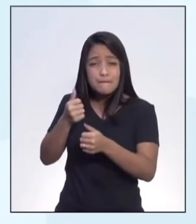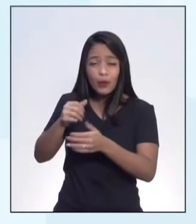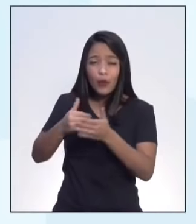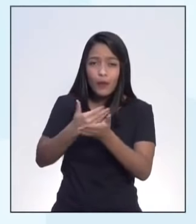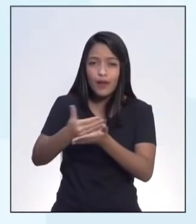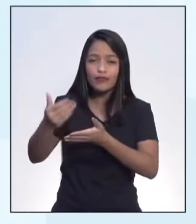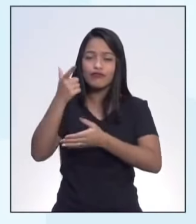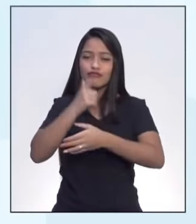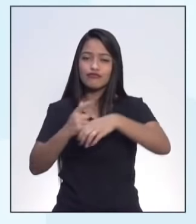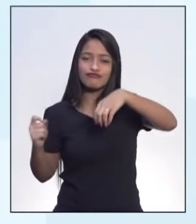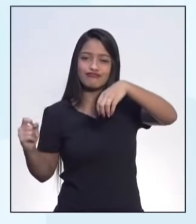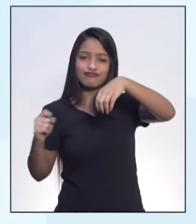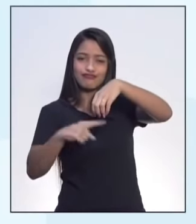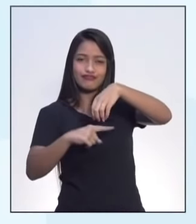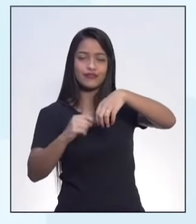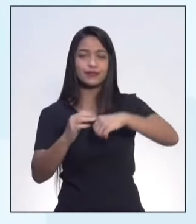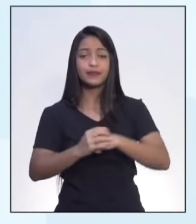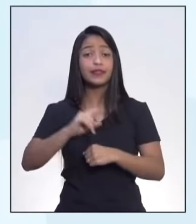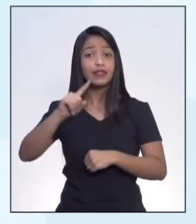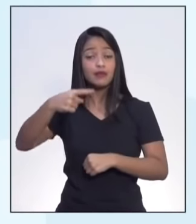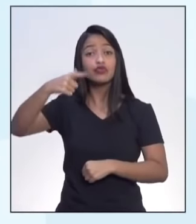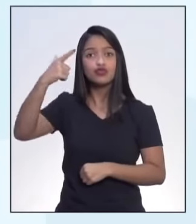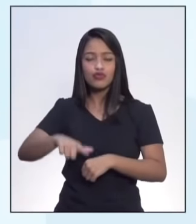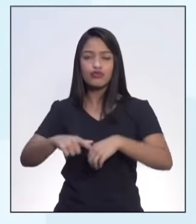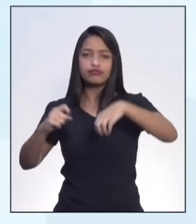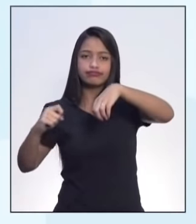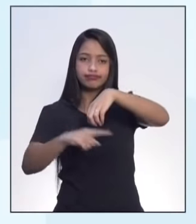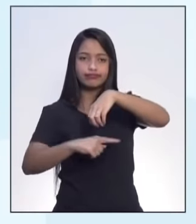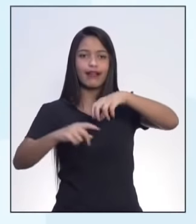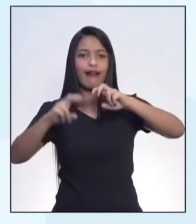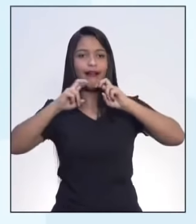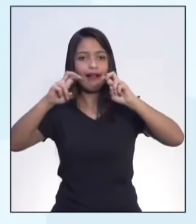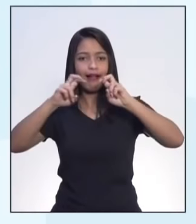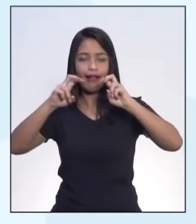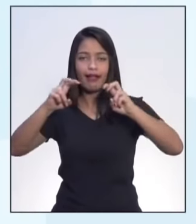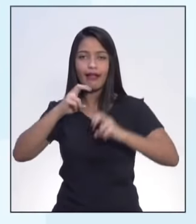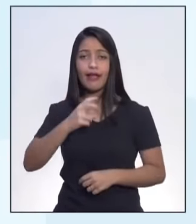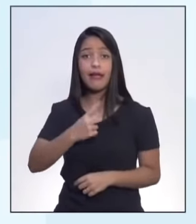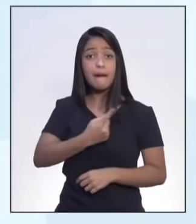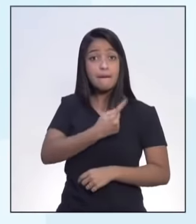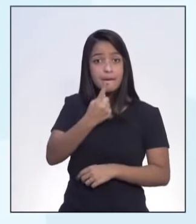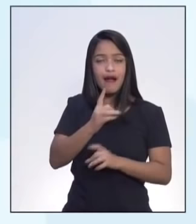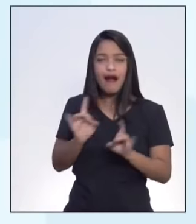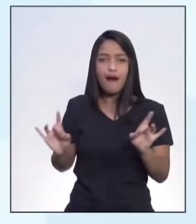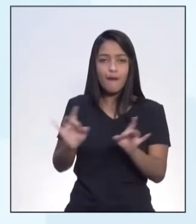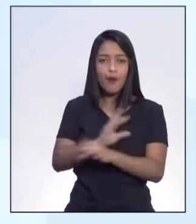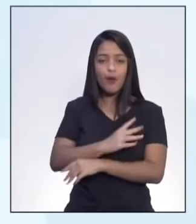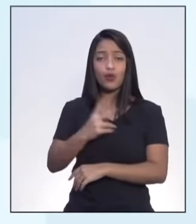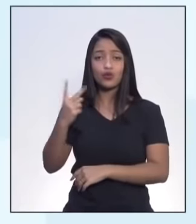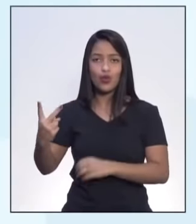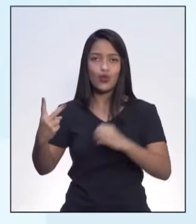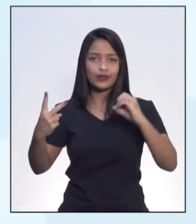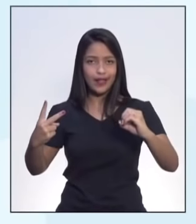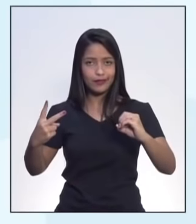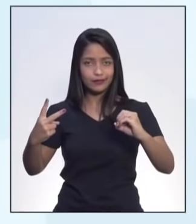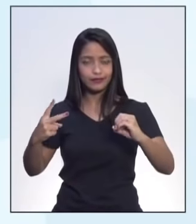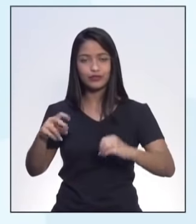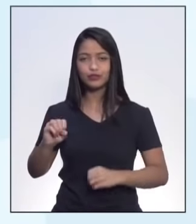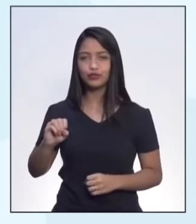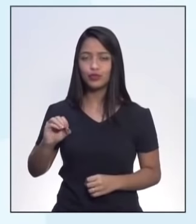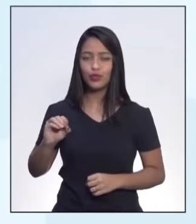depois, torcida dona da casa grita novamente. O primeiro tempo acabou, com um placar de 2-0 para o